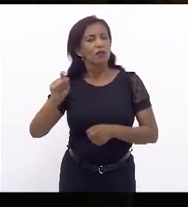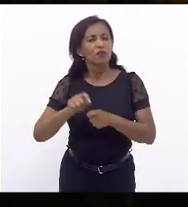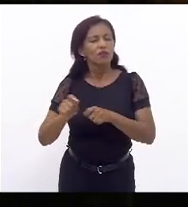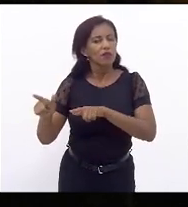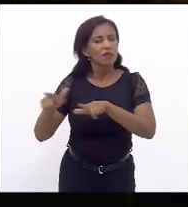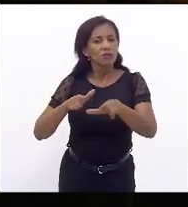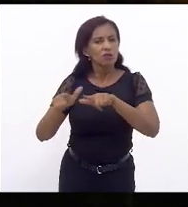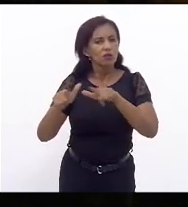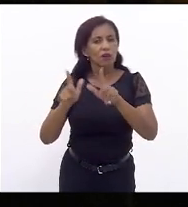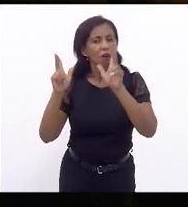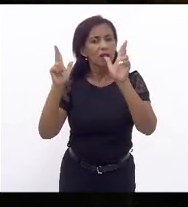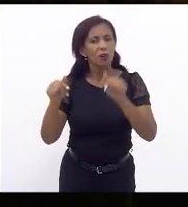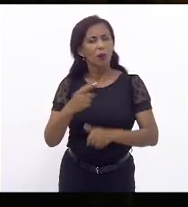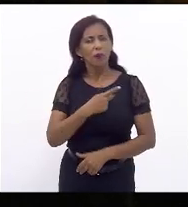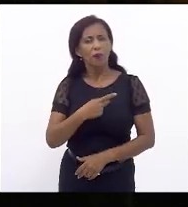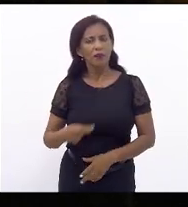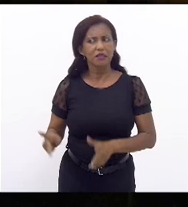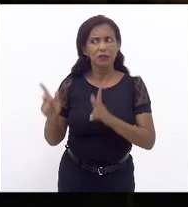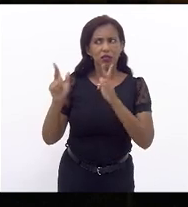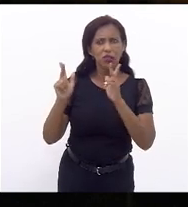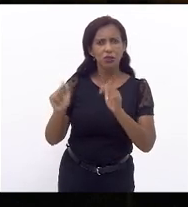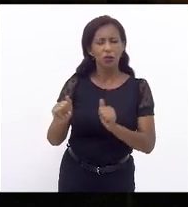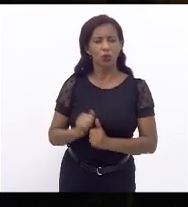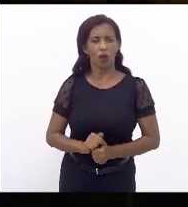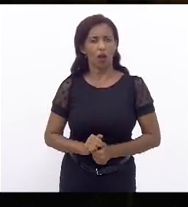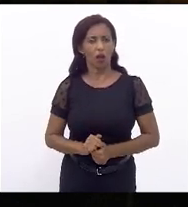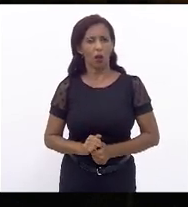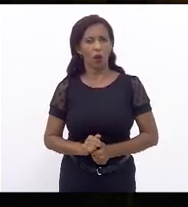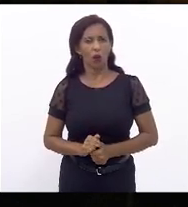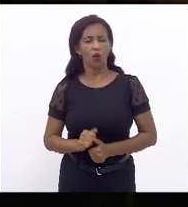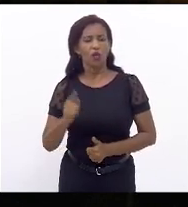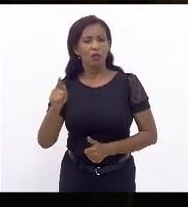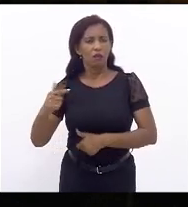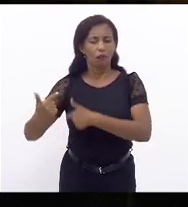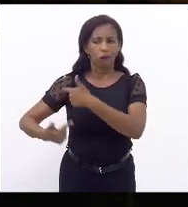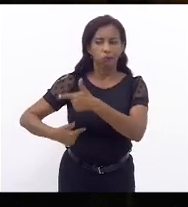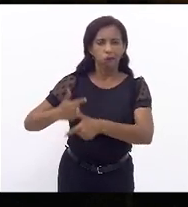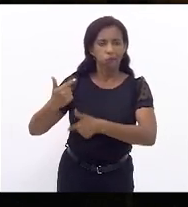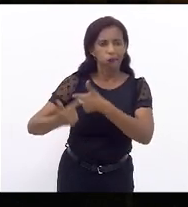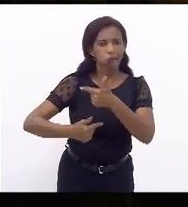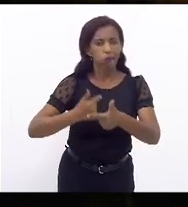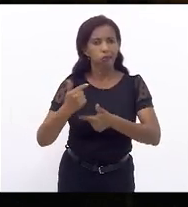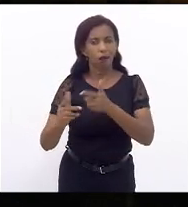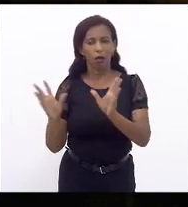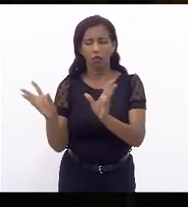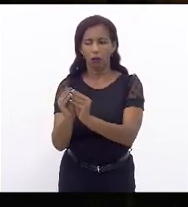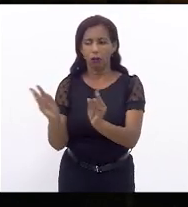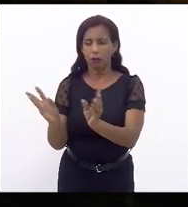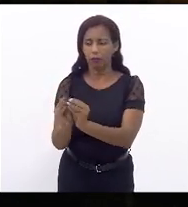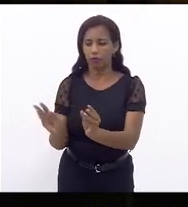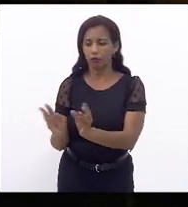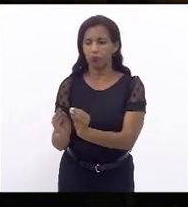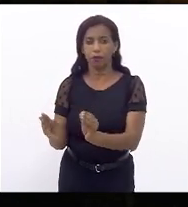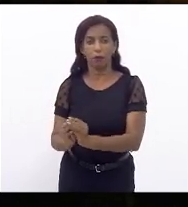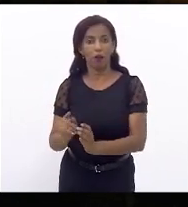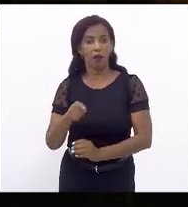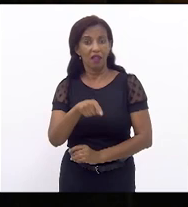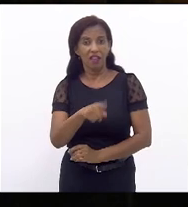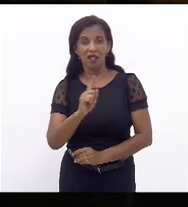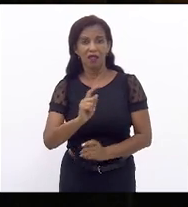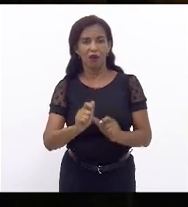como o presidente vem fazendo, que é enxugar a máquina, enxugar a folha, mas não, ele vai lá e aumenta a